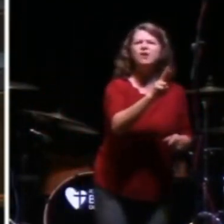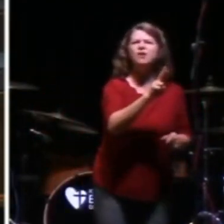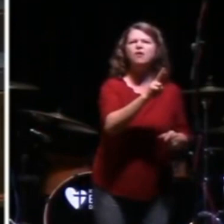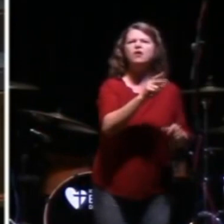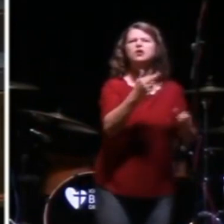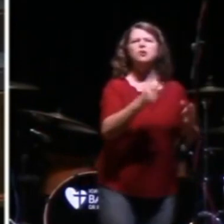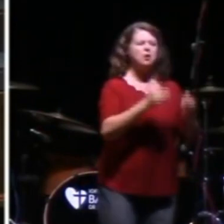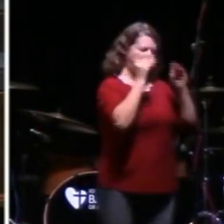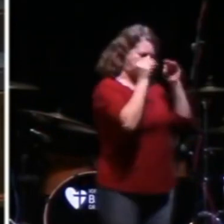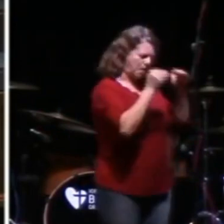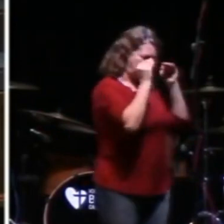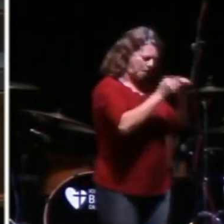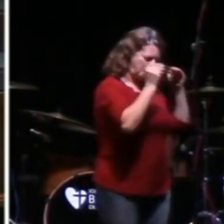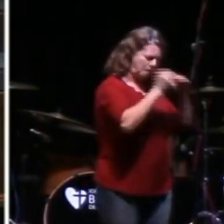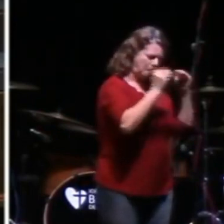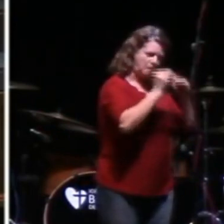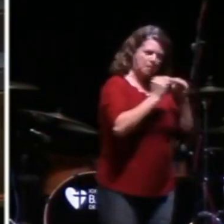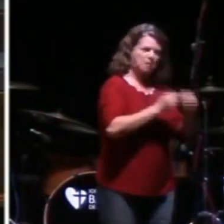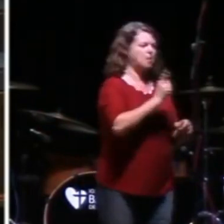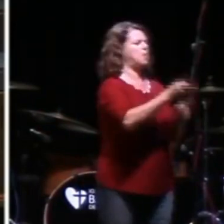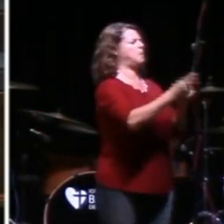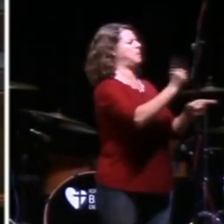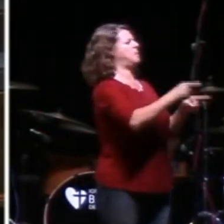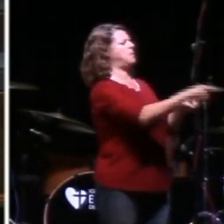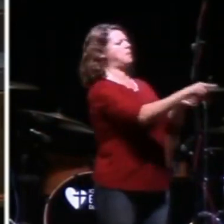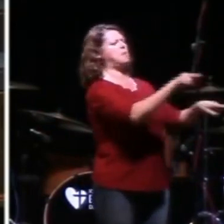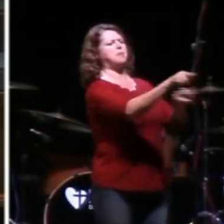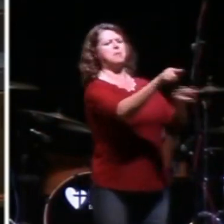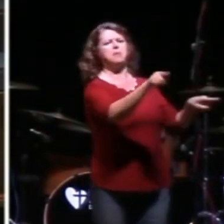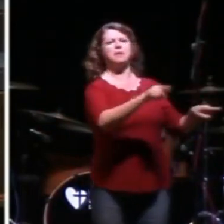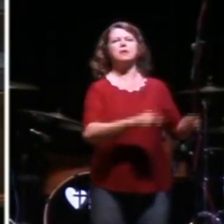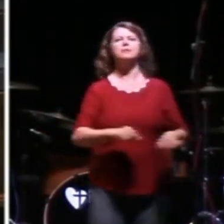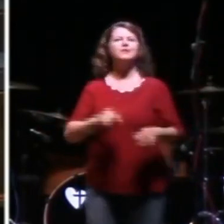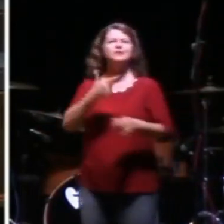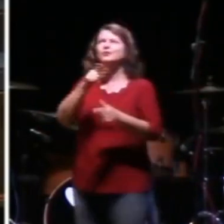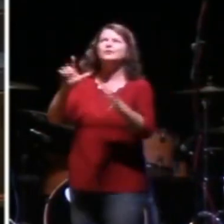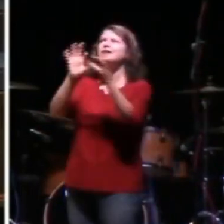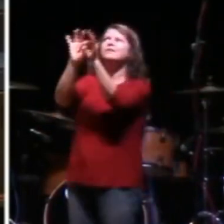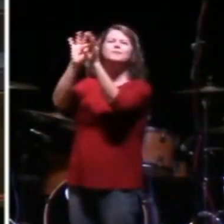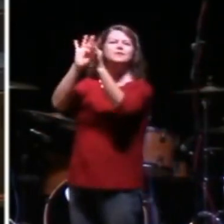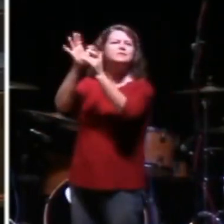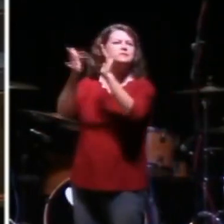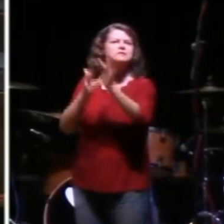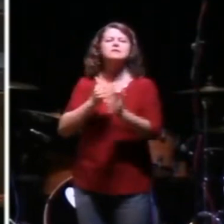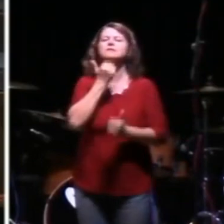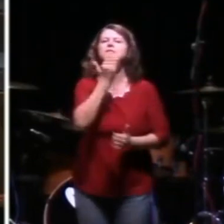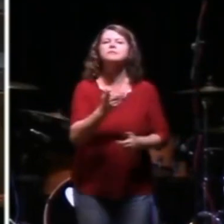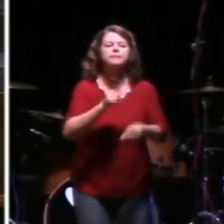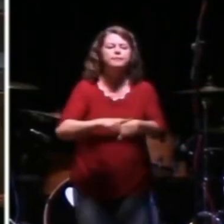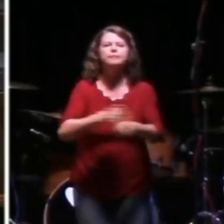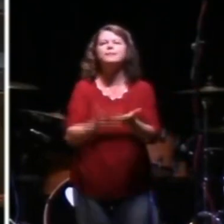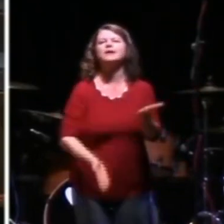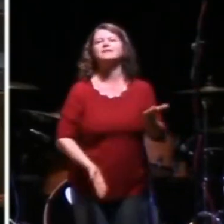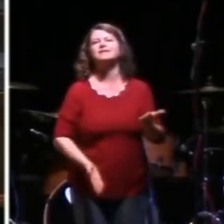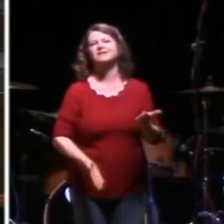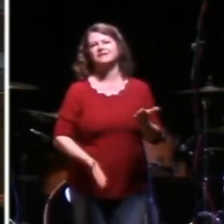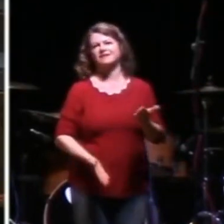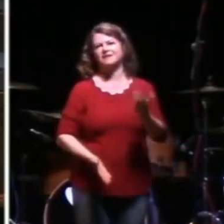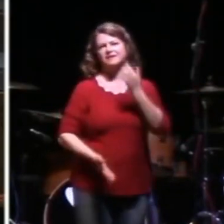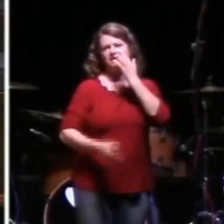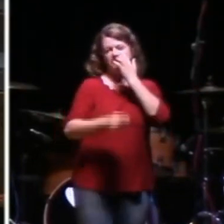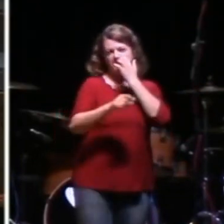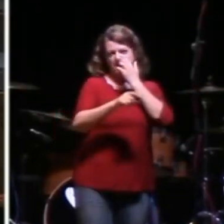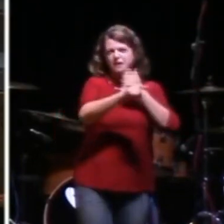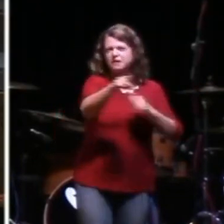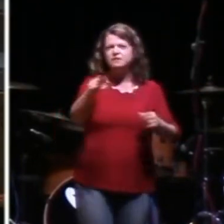cordeiro você tá perdendo tempo é a religião não salva quem salva é jesus o que são